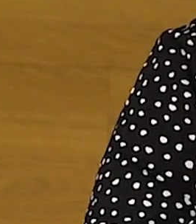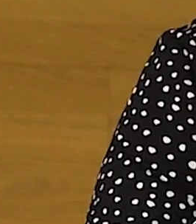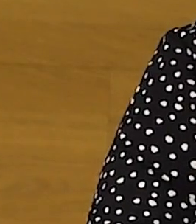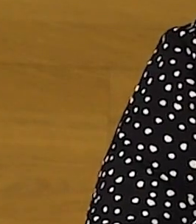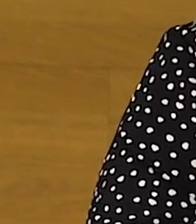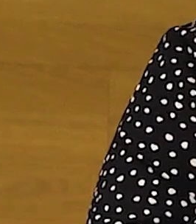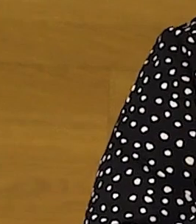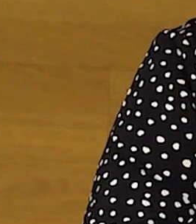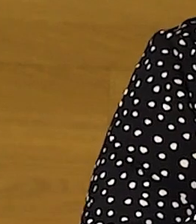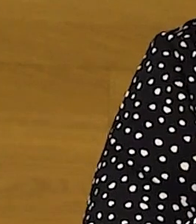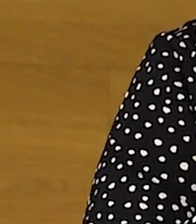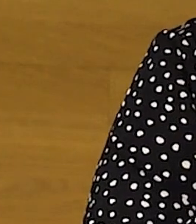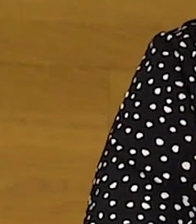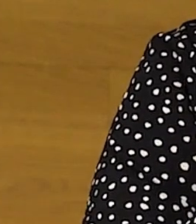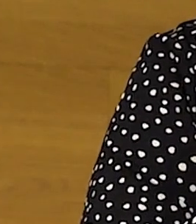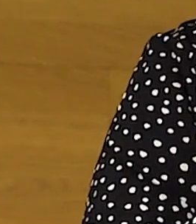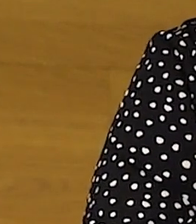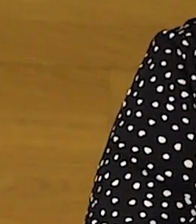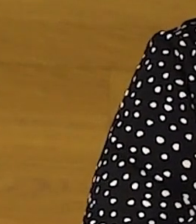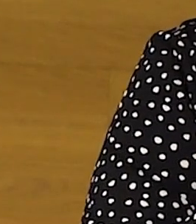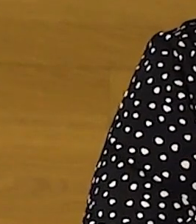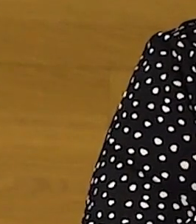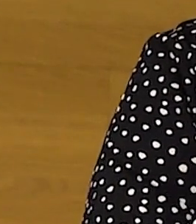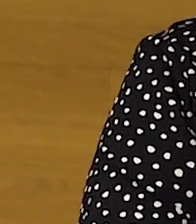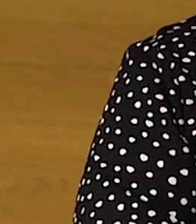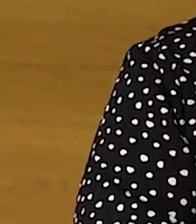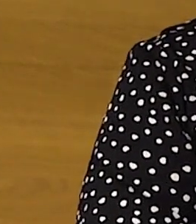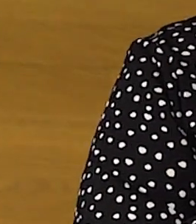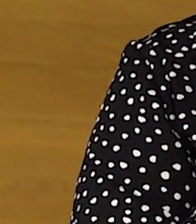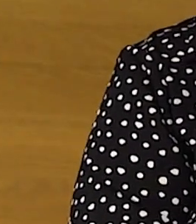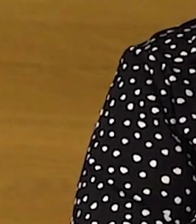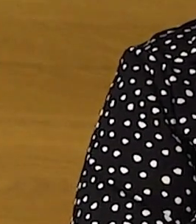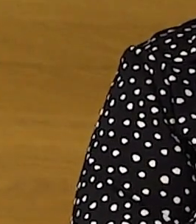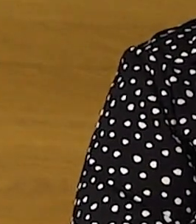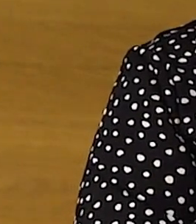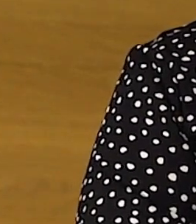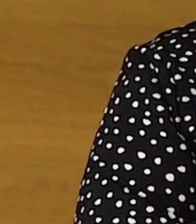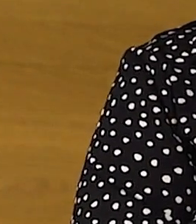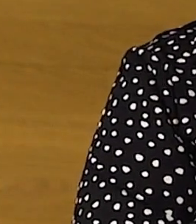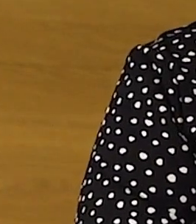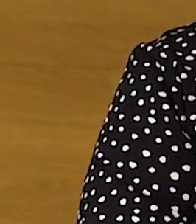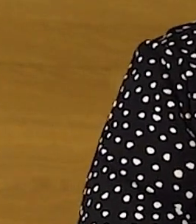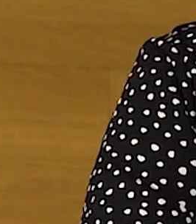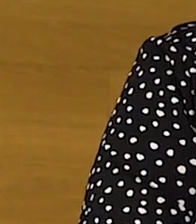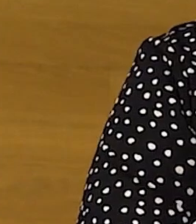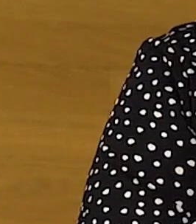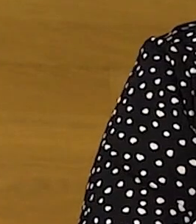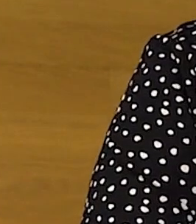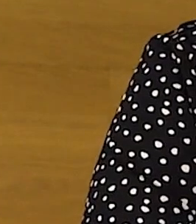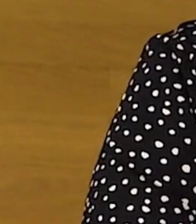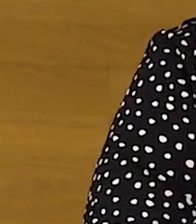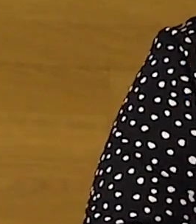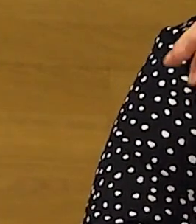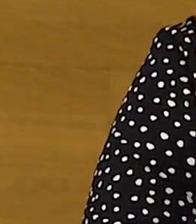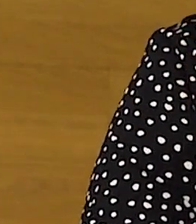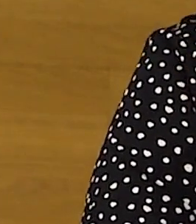de caça mesmo, de procurar que editora micro lá do canto que produziu, sabe? Umas